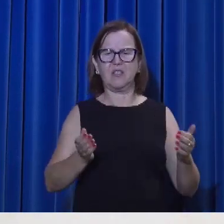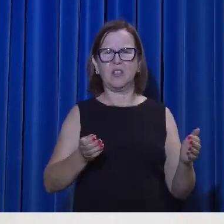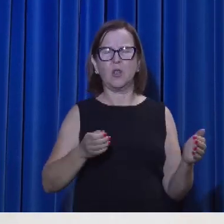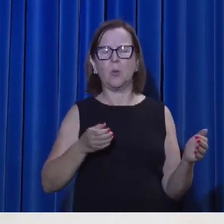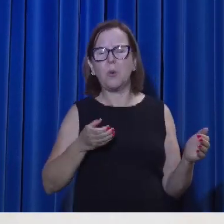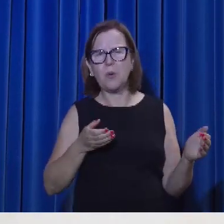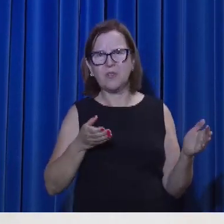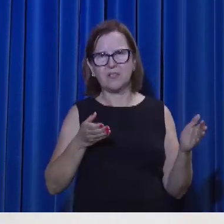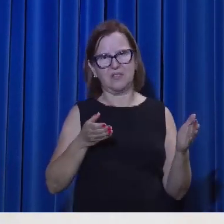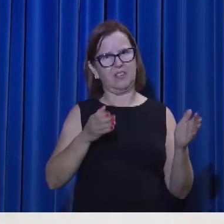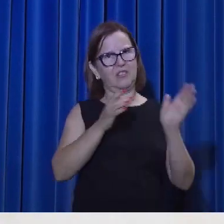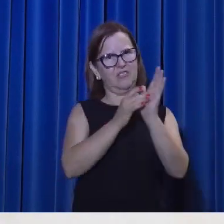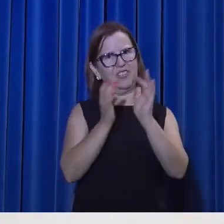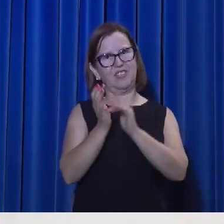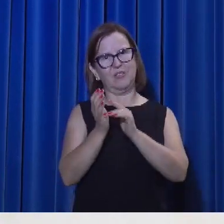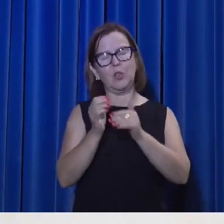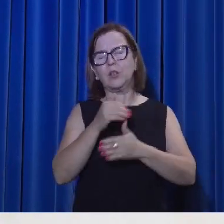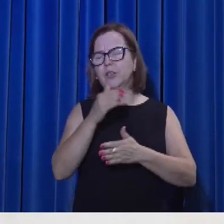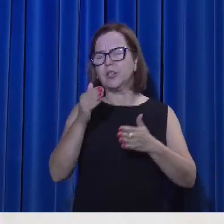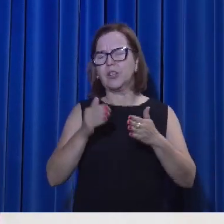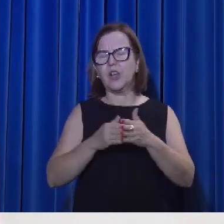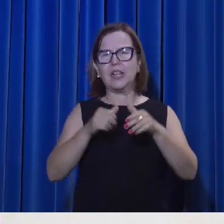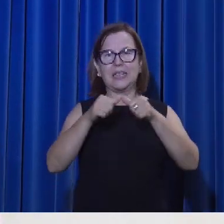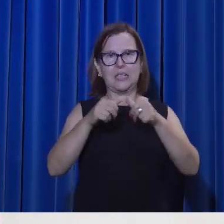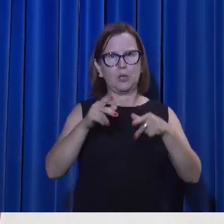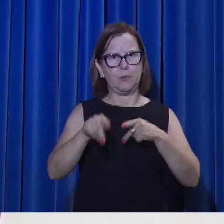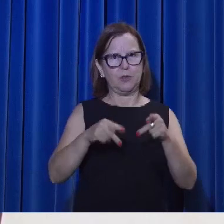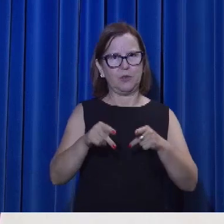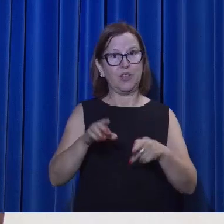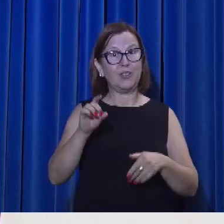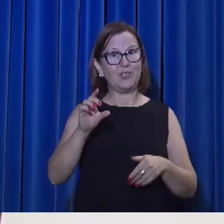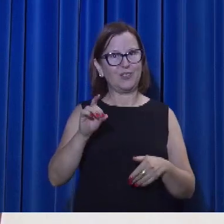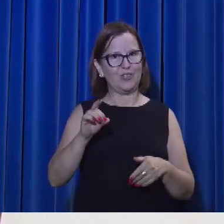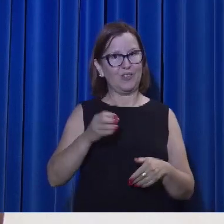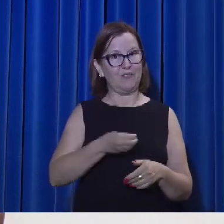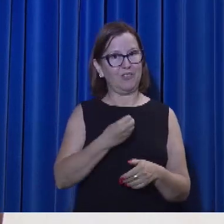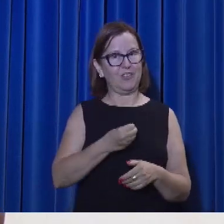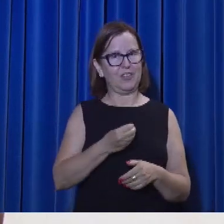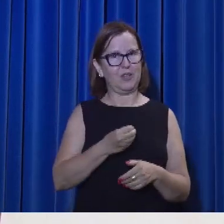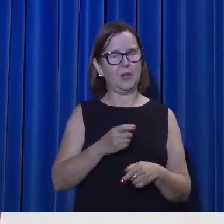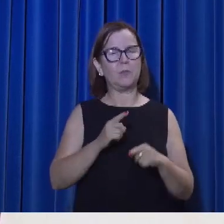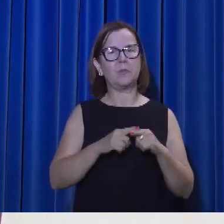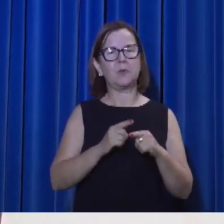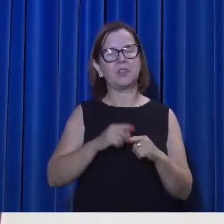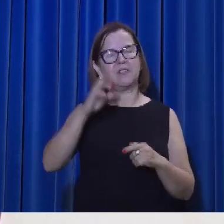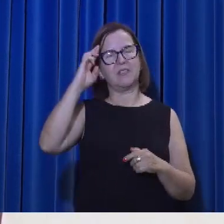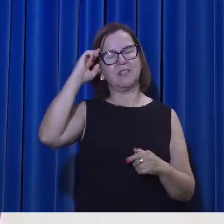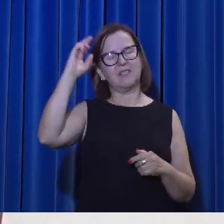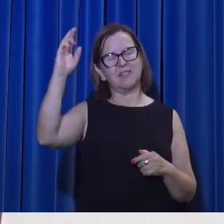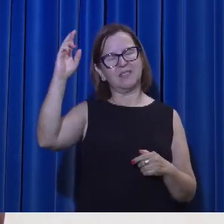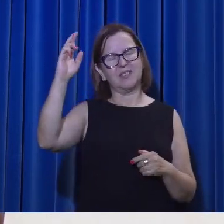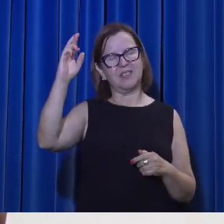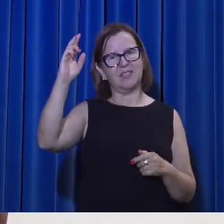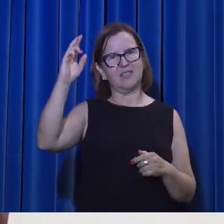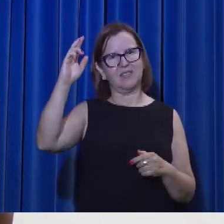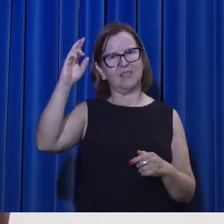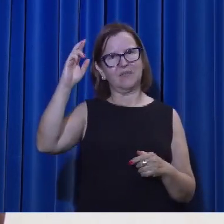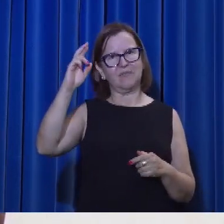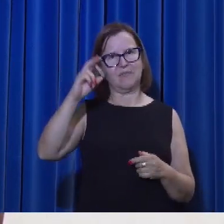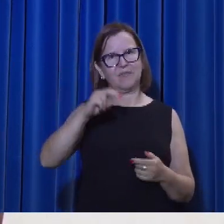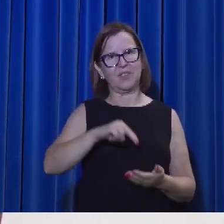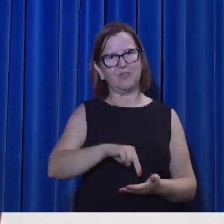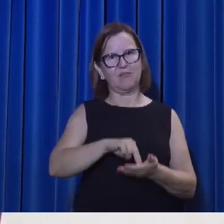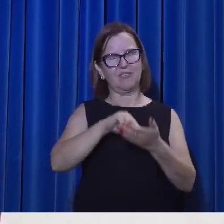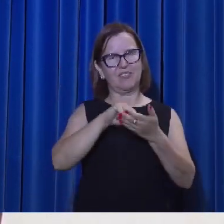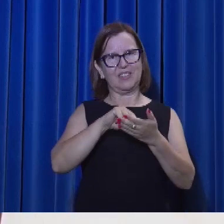nele. Todos eles só estavam ali porque ele sustentava cada um deles pela